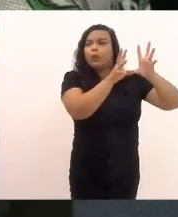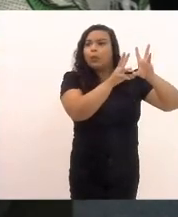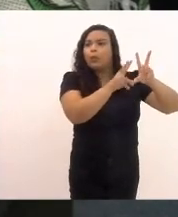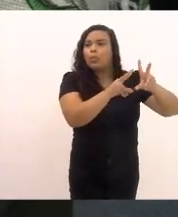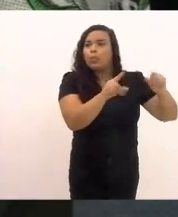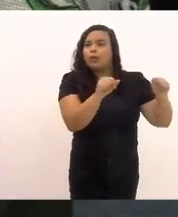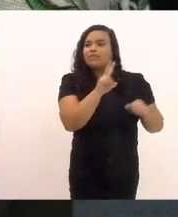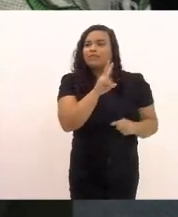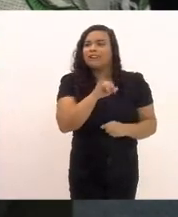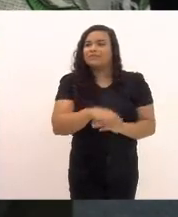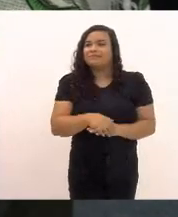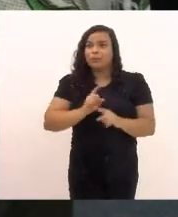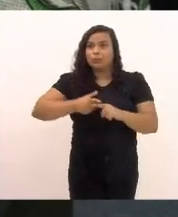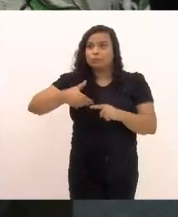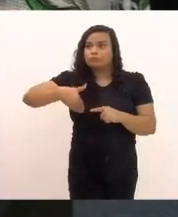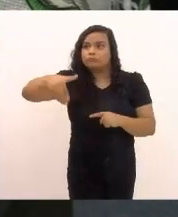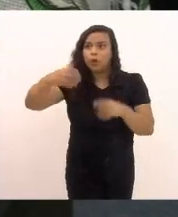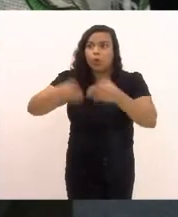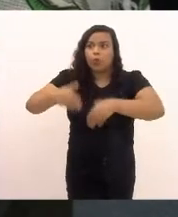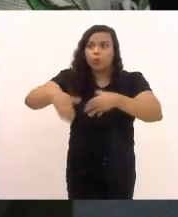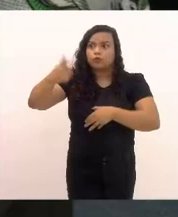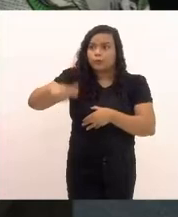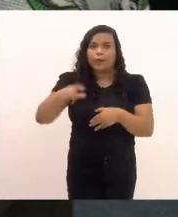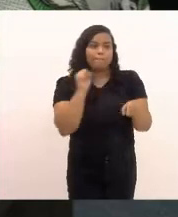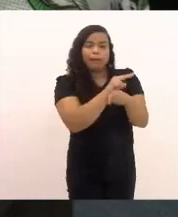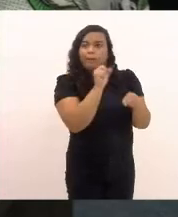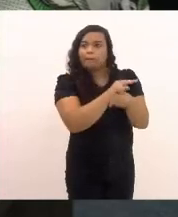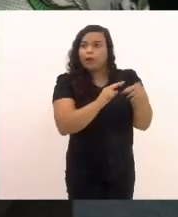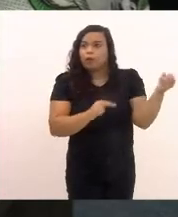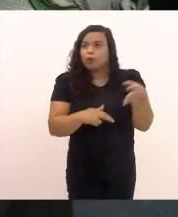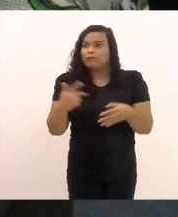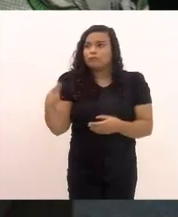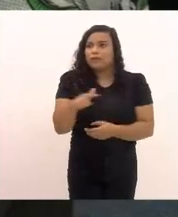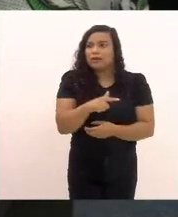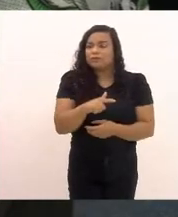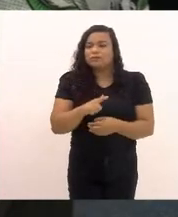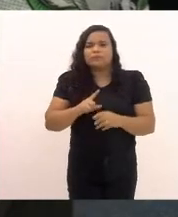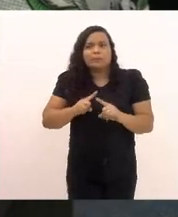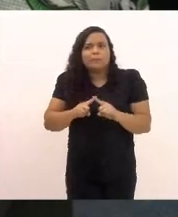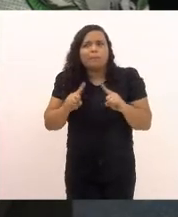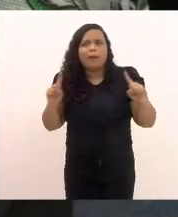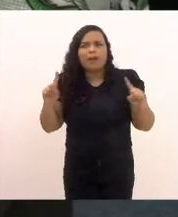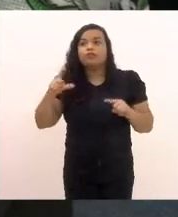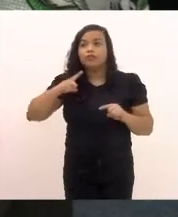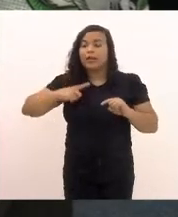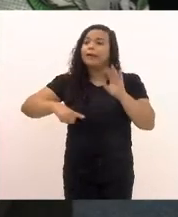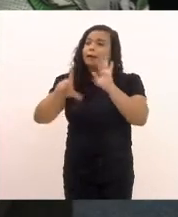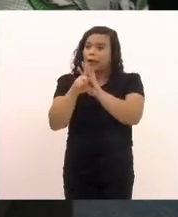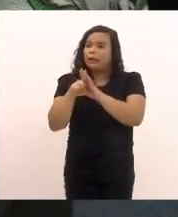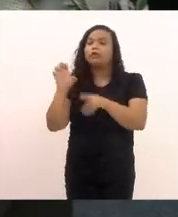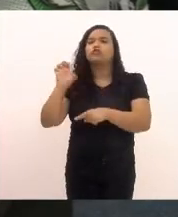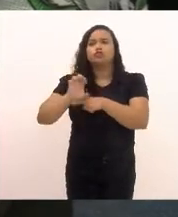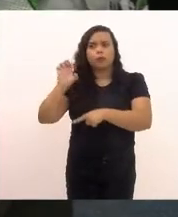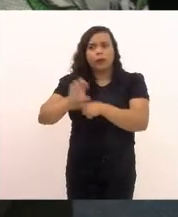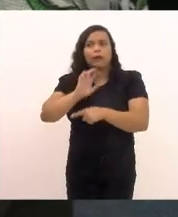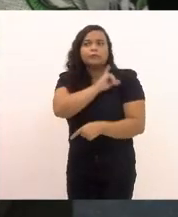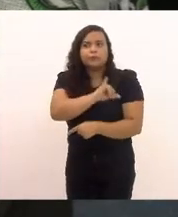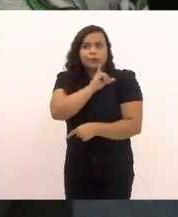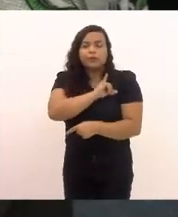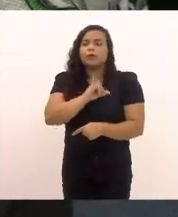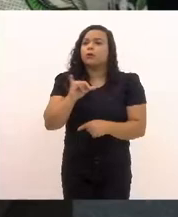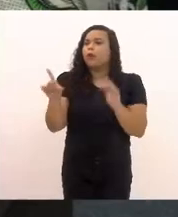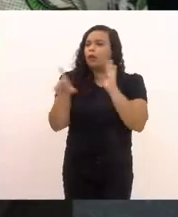cargo suplementar, entra em extinção. No entanto, nós temos lei estadual em vigor no Rio de Janeiro, lei do Flávio e